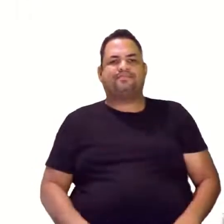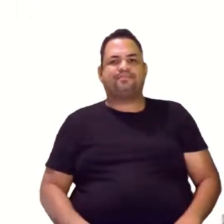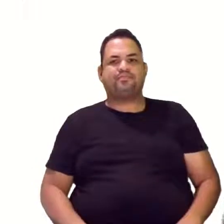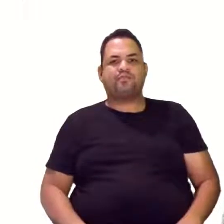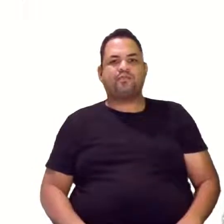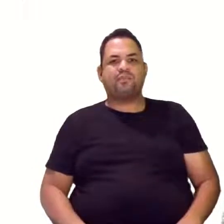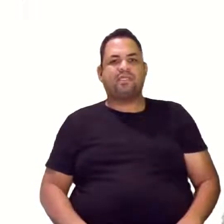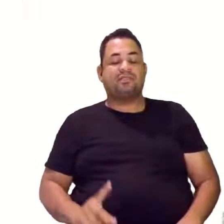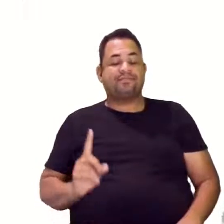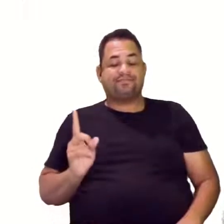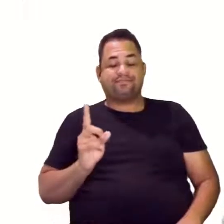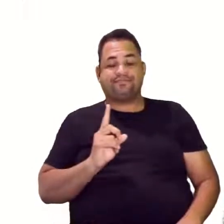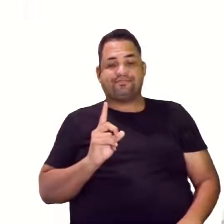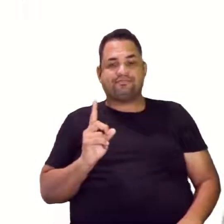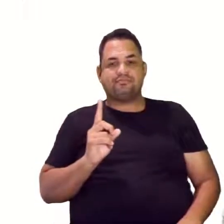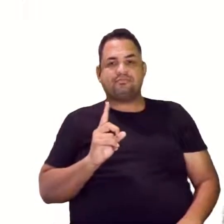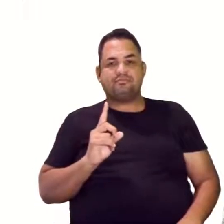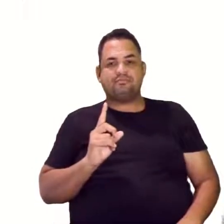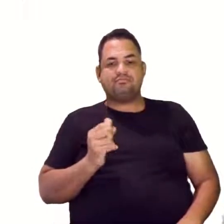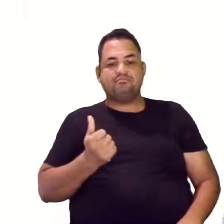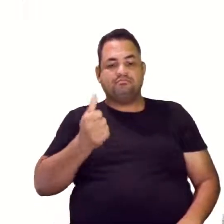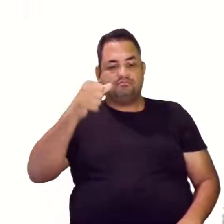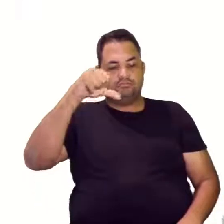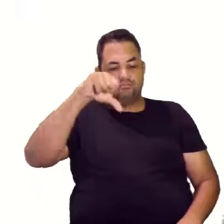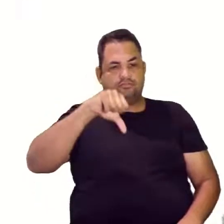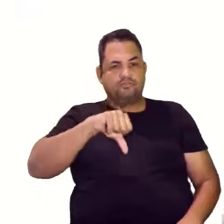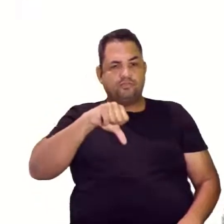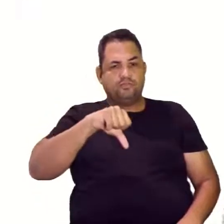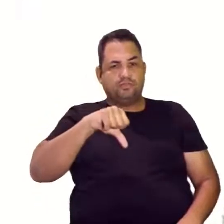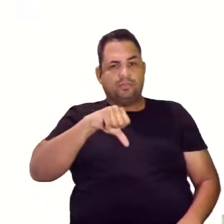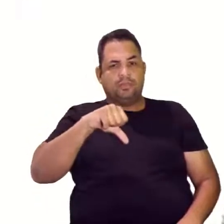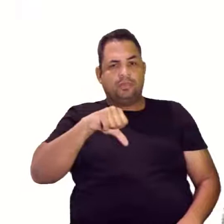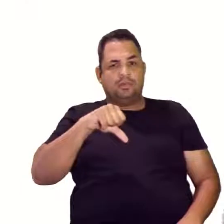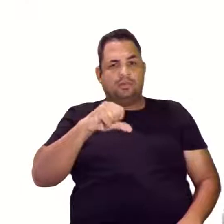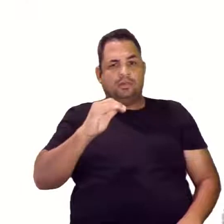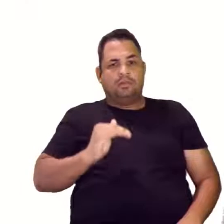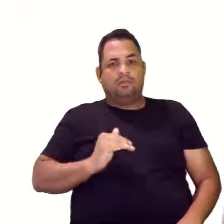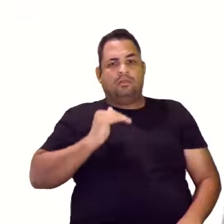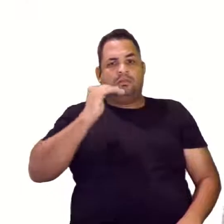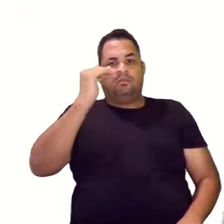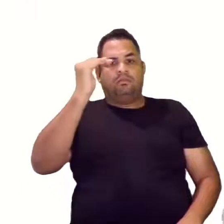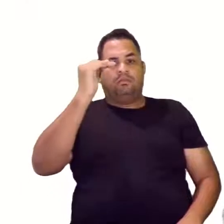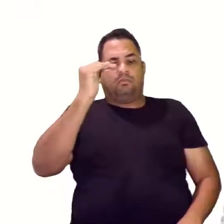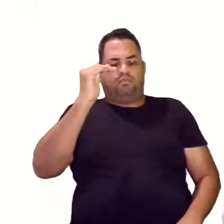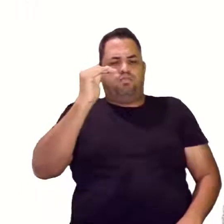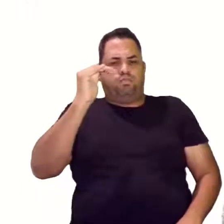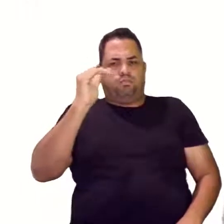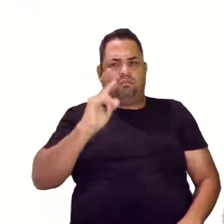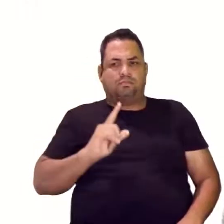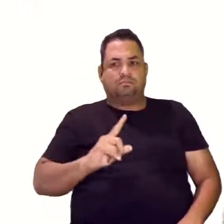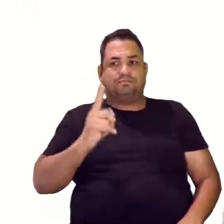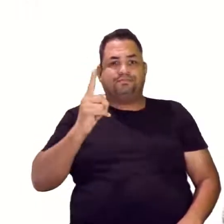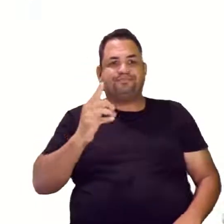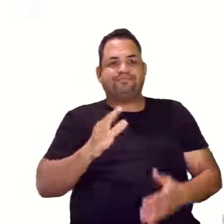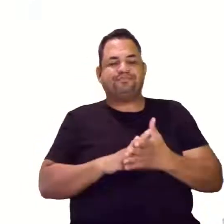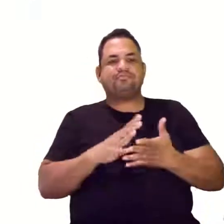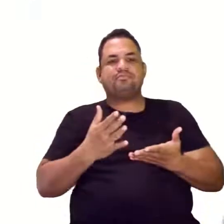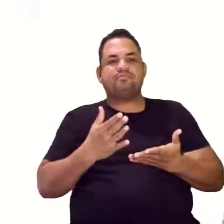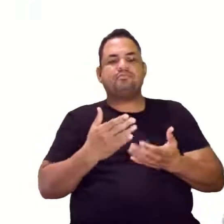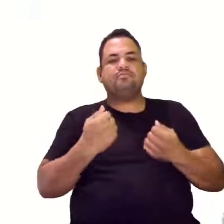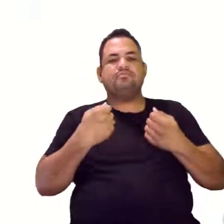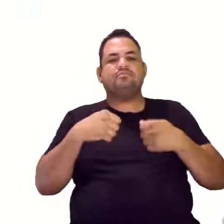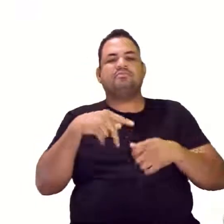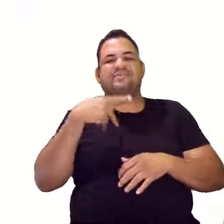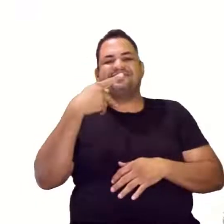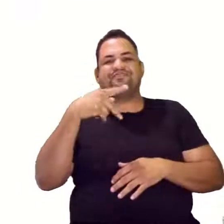aqui, ó, não seja inferior ao maior lucro obtido. Ele não poderia ter dito